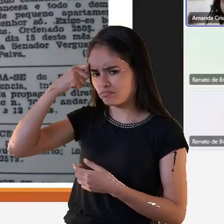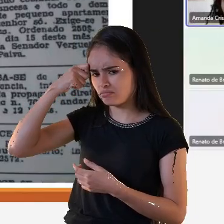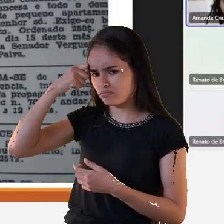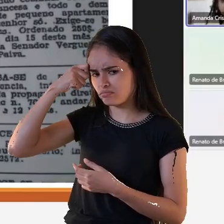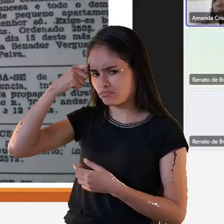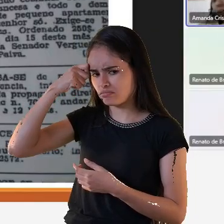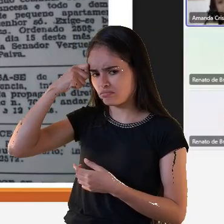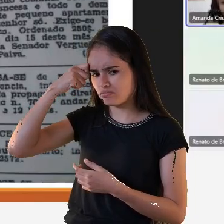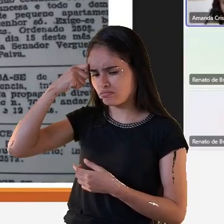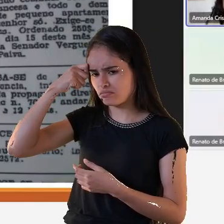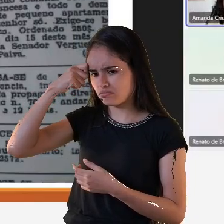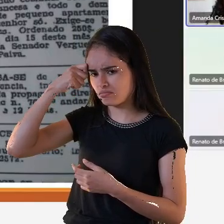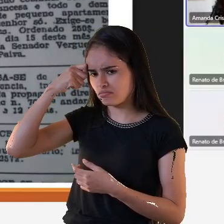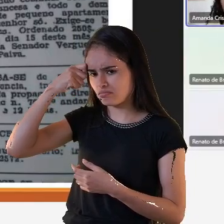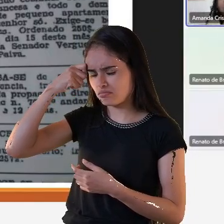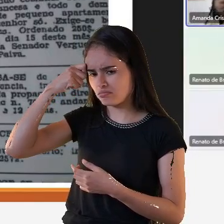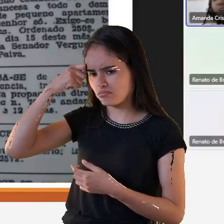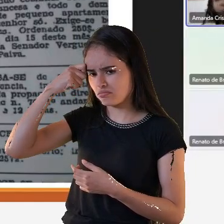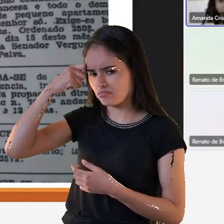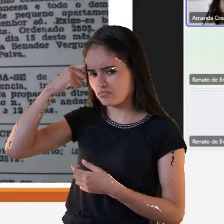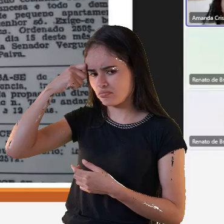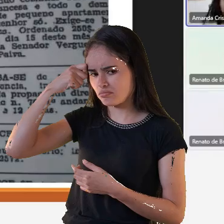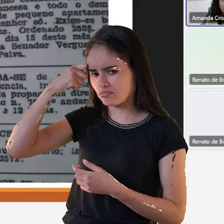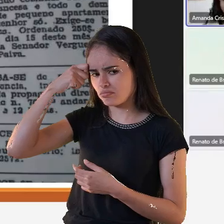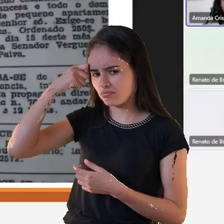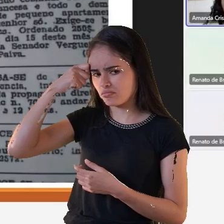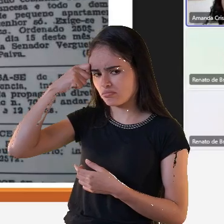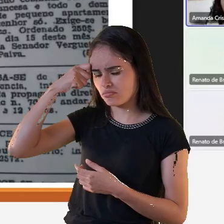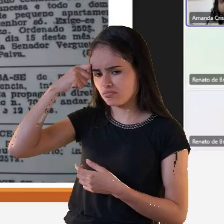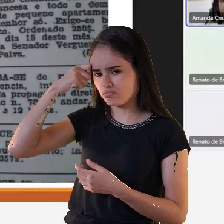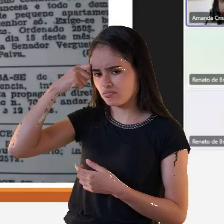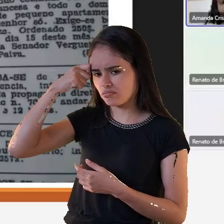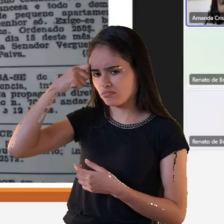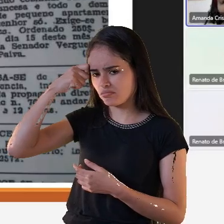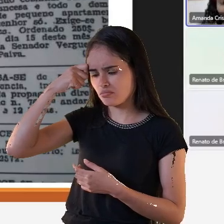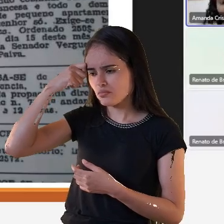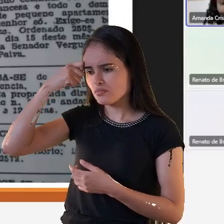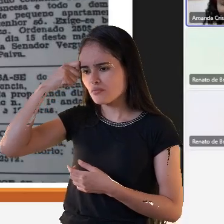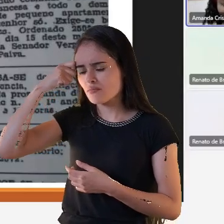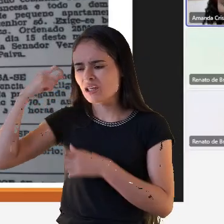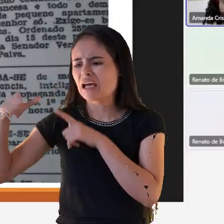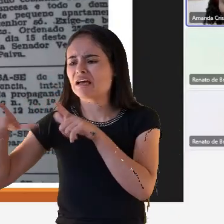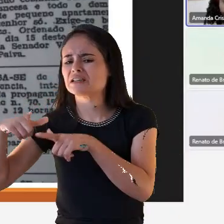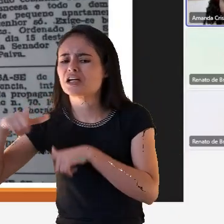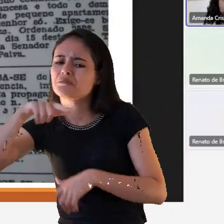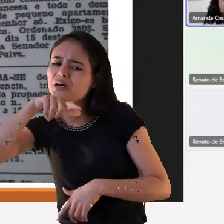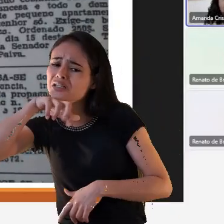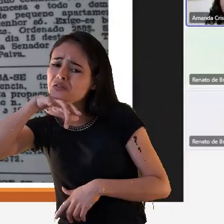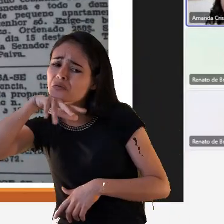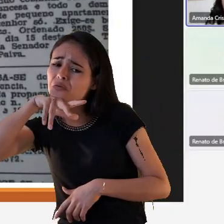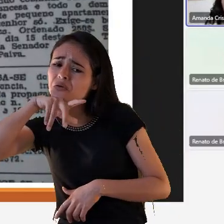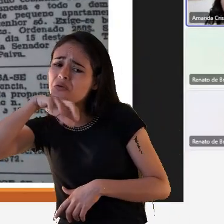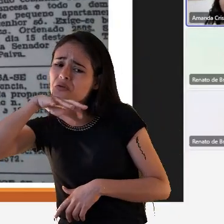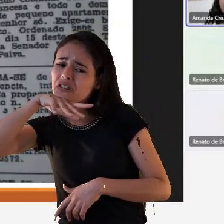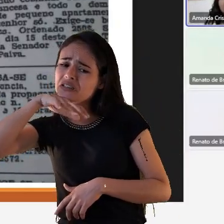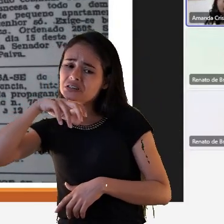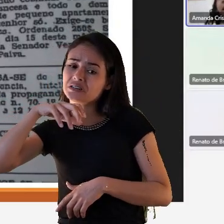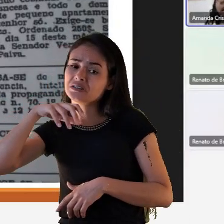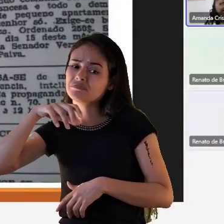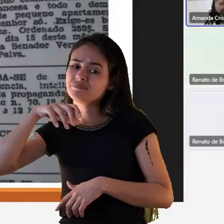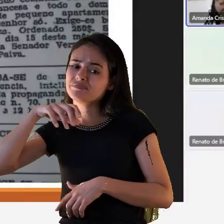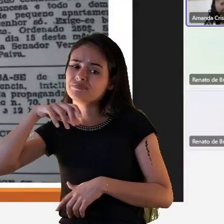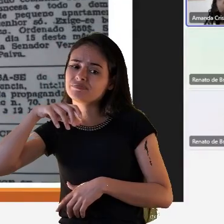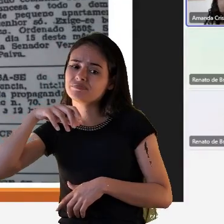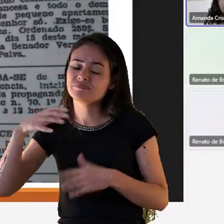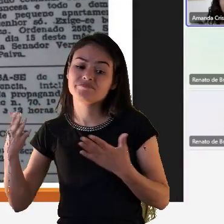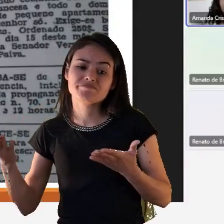ganhando, né, no ranking dos piores empregos do Brasil, né? Por que que essa população ela